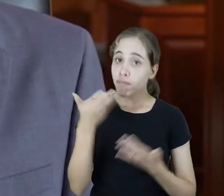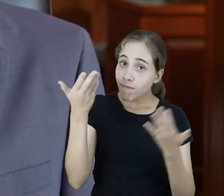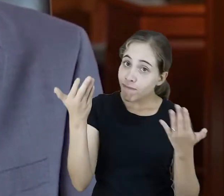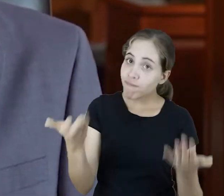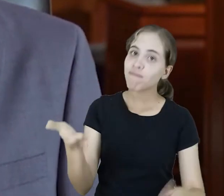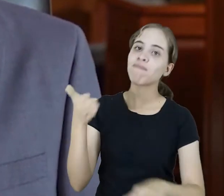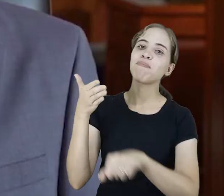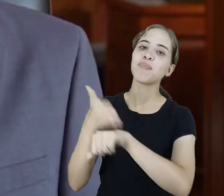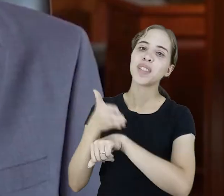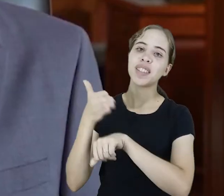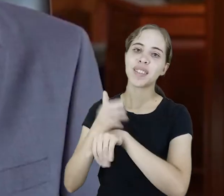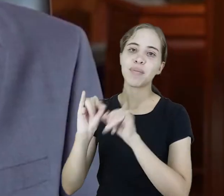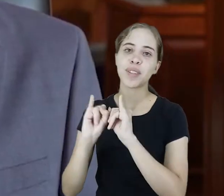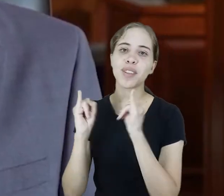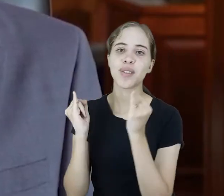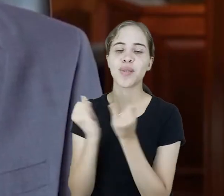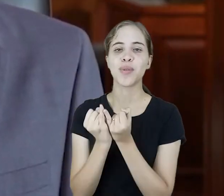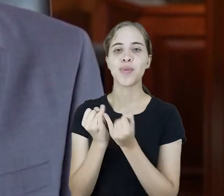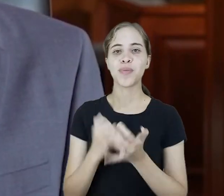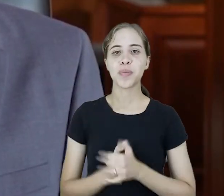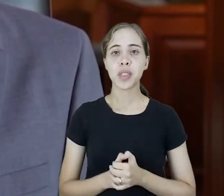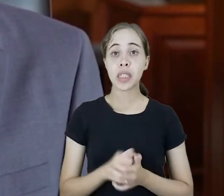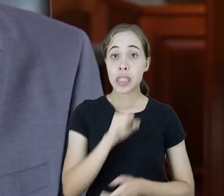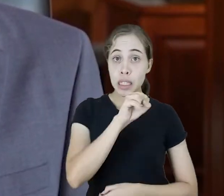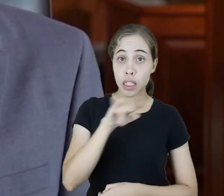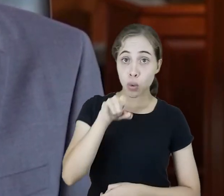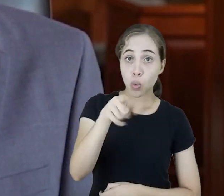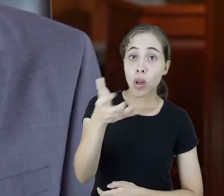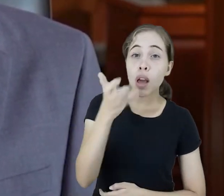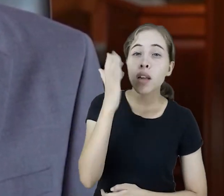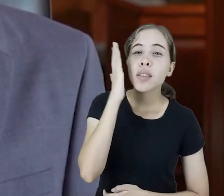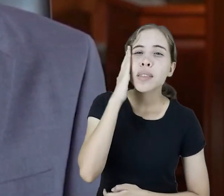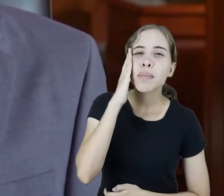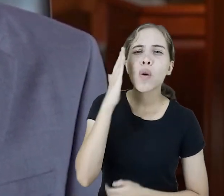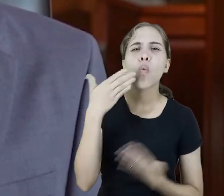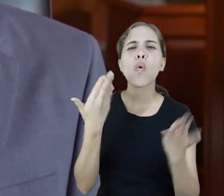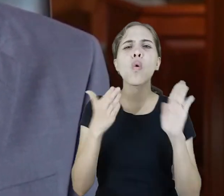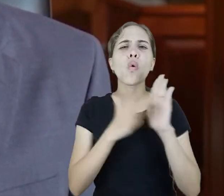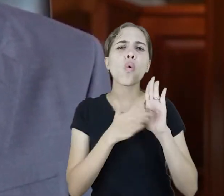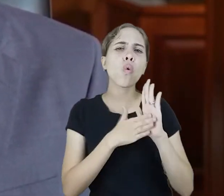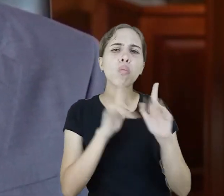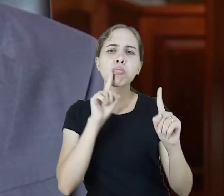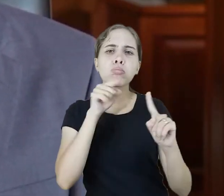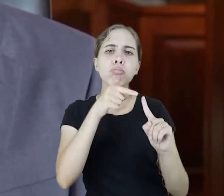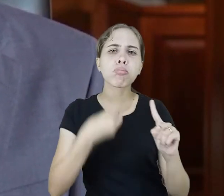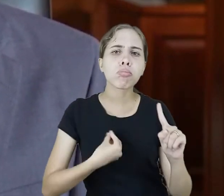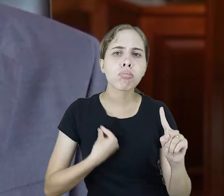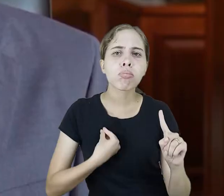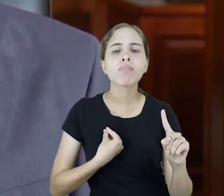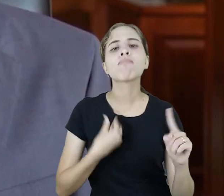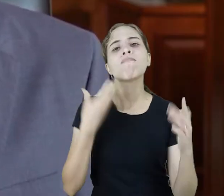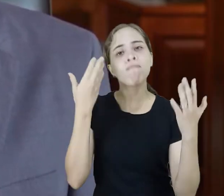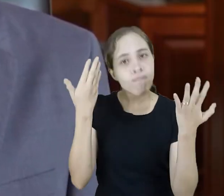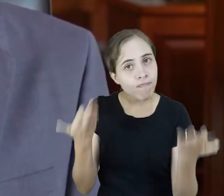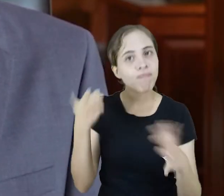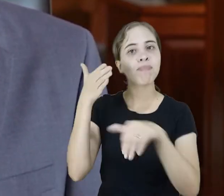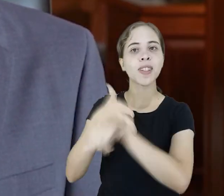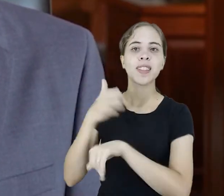frequente o Instituto. Se você quer saber o propósito da sua vida, frequente o